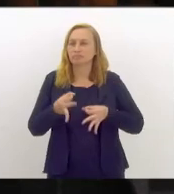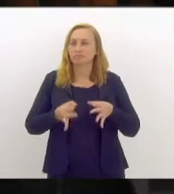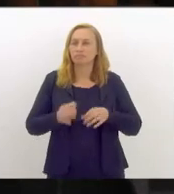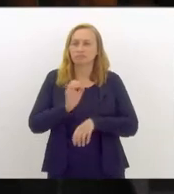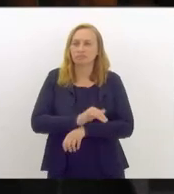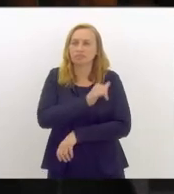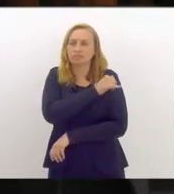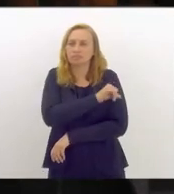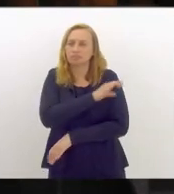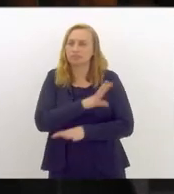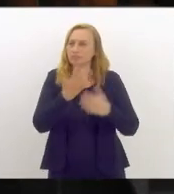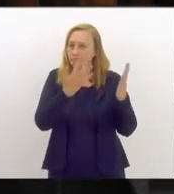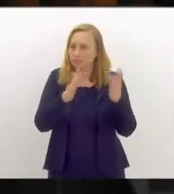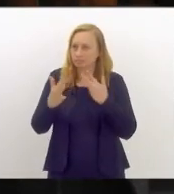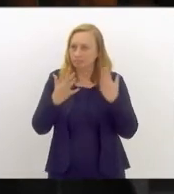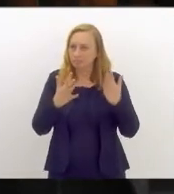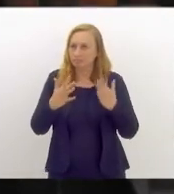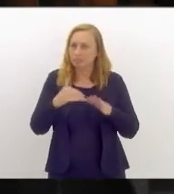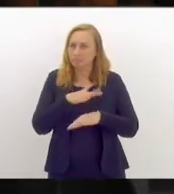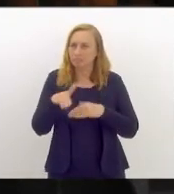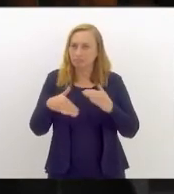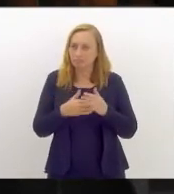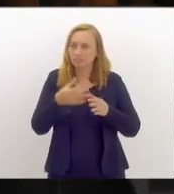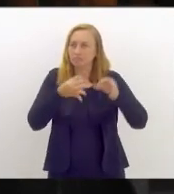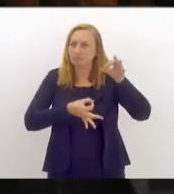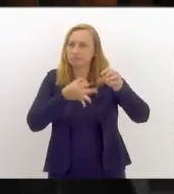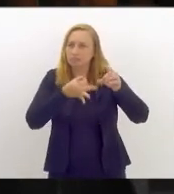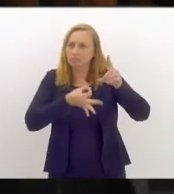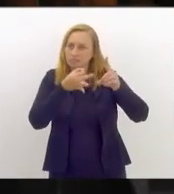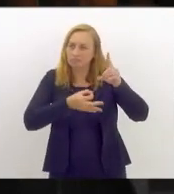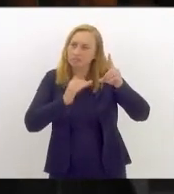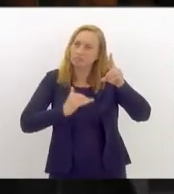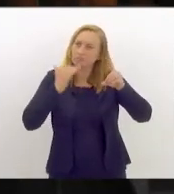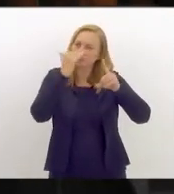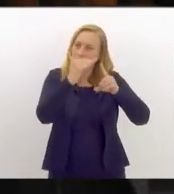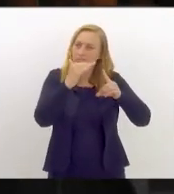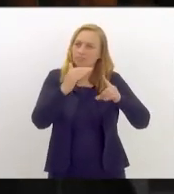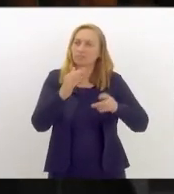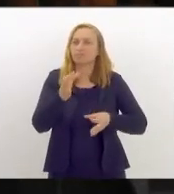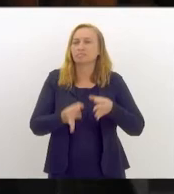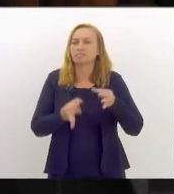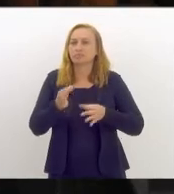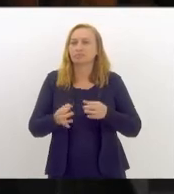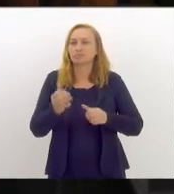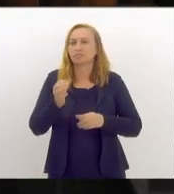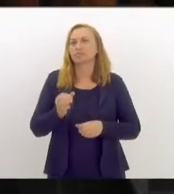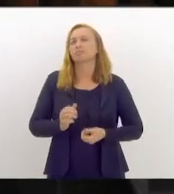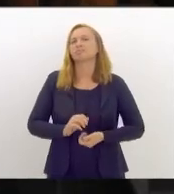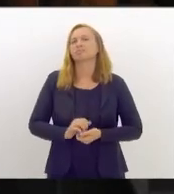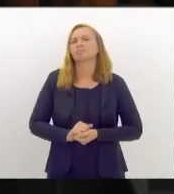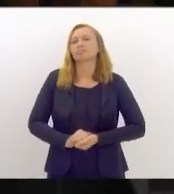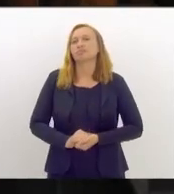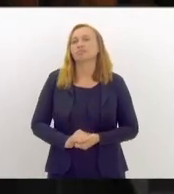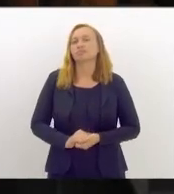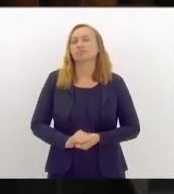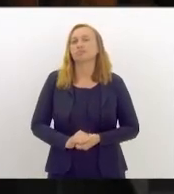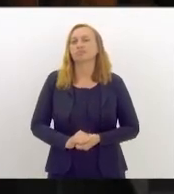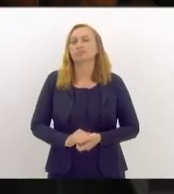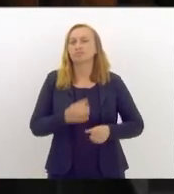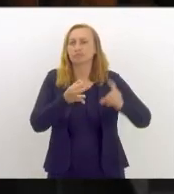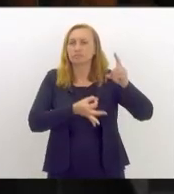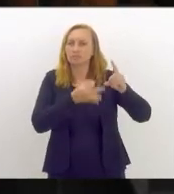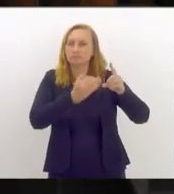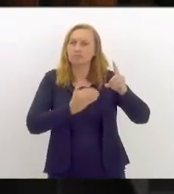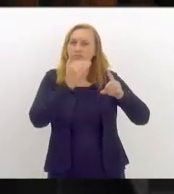a pessoa na qual saúde todos os desembargadores do Tribunal de Justiça presente Desembargador